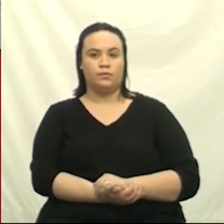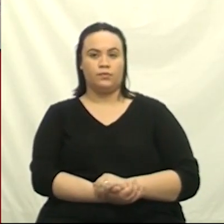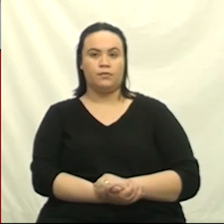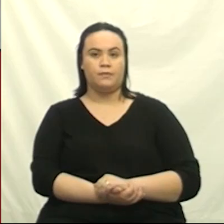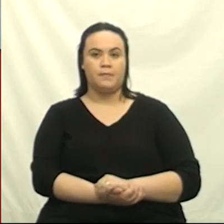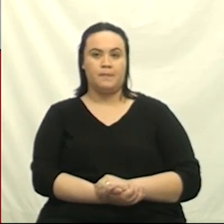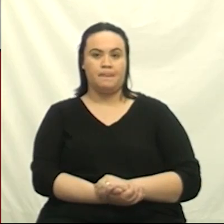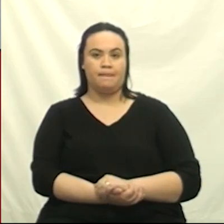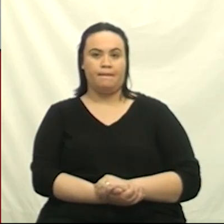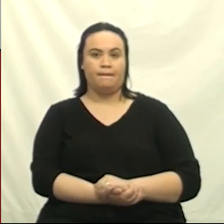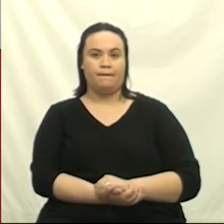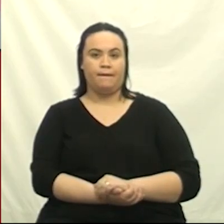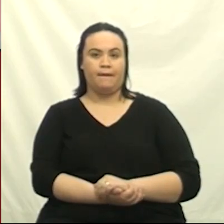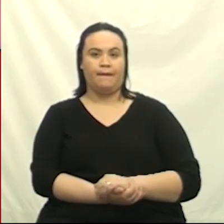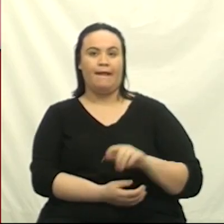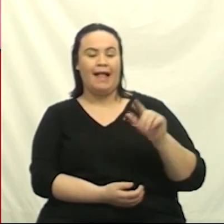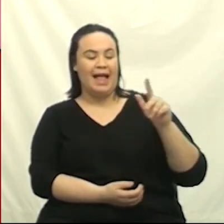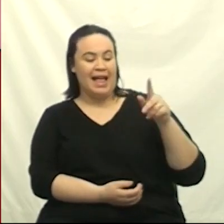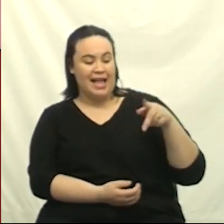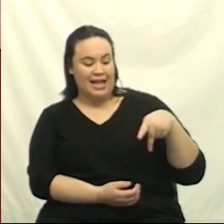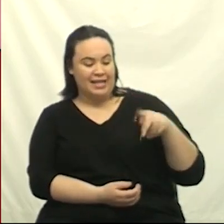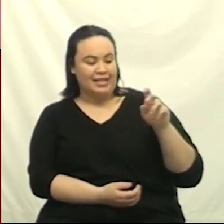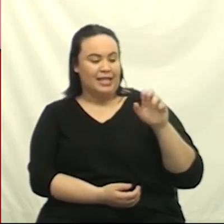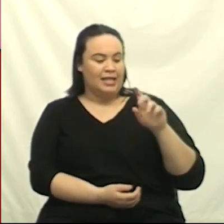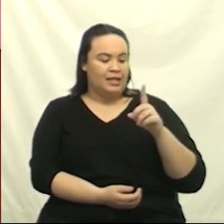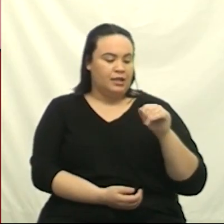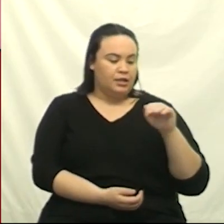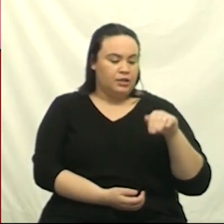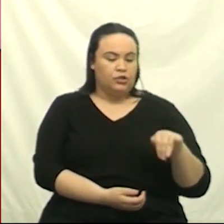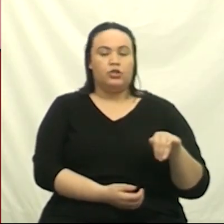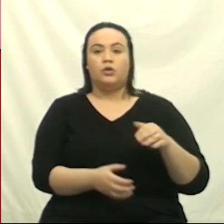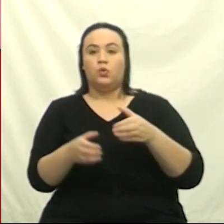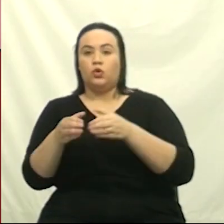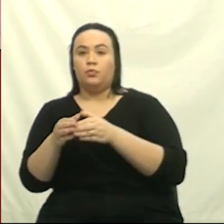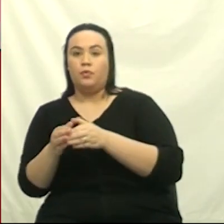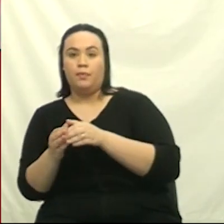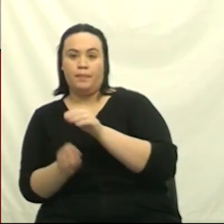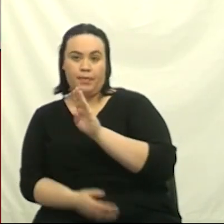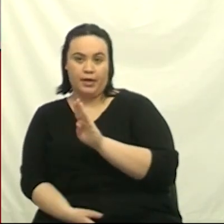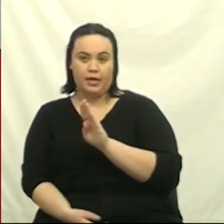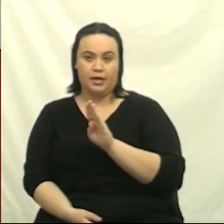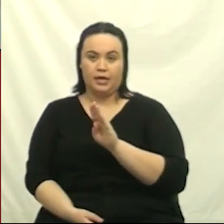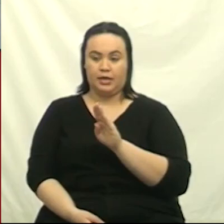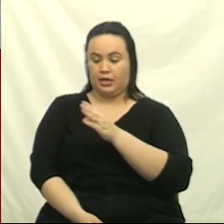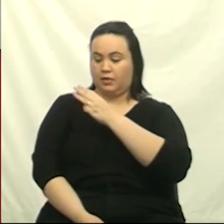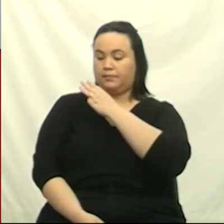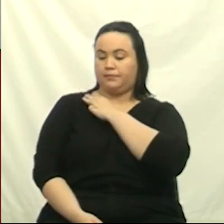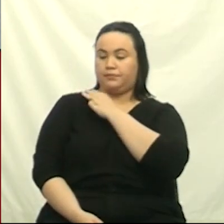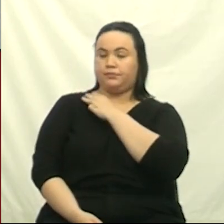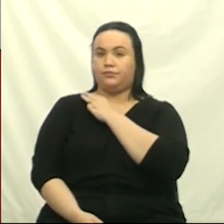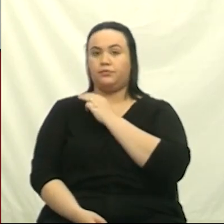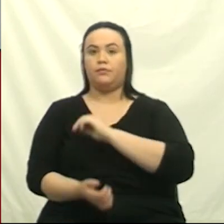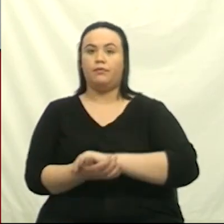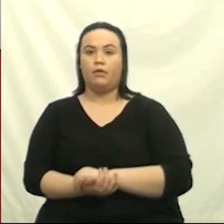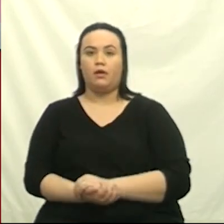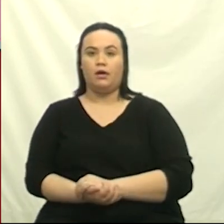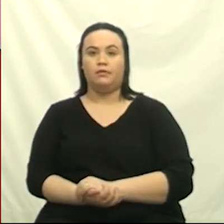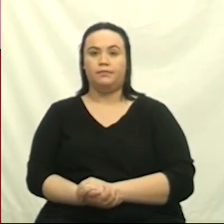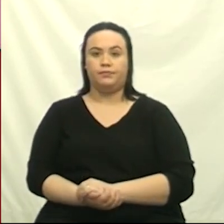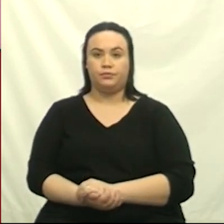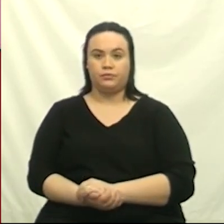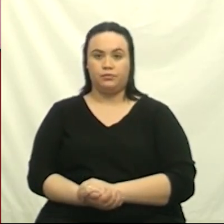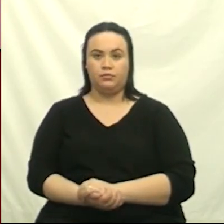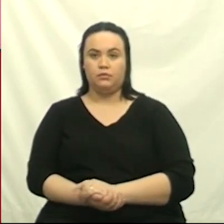Guedin Borges nível 2 ensino médio ensino